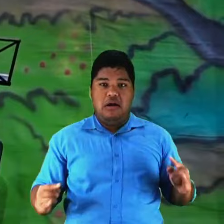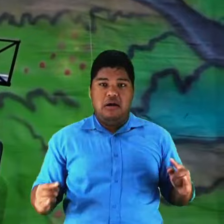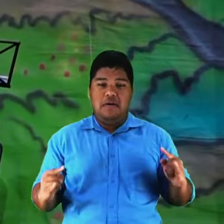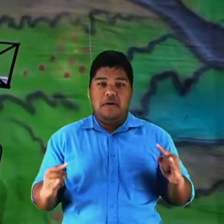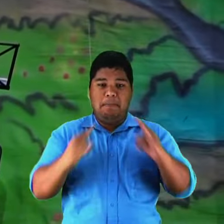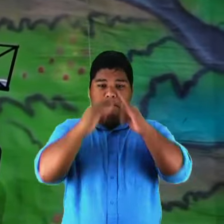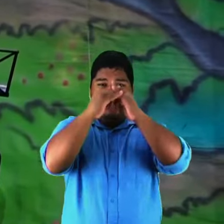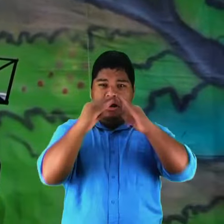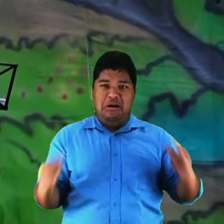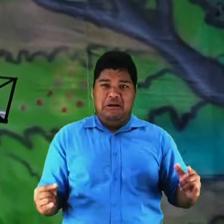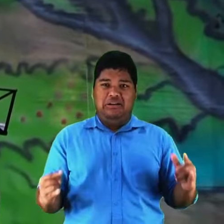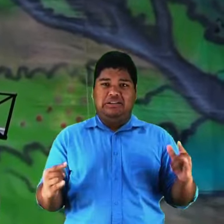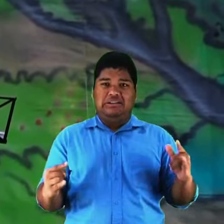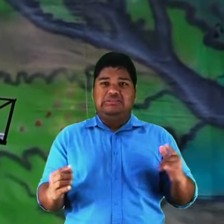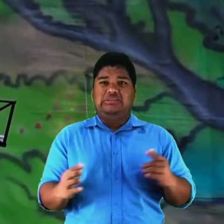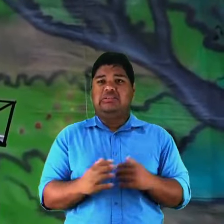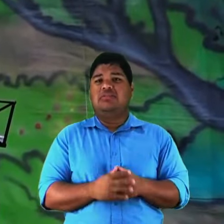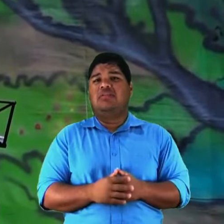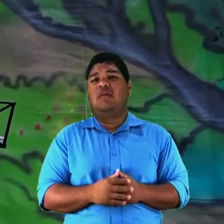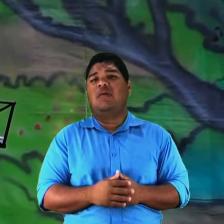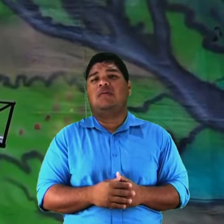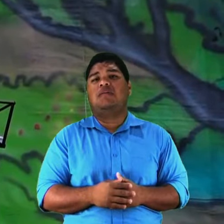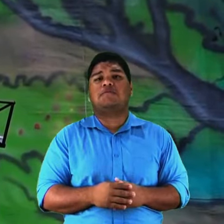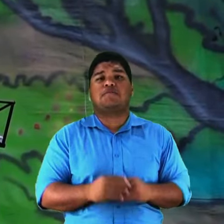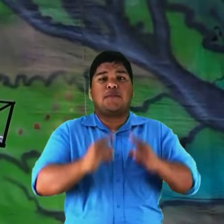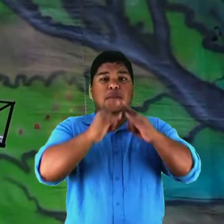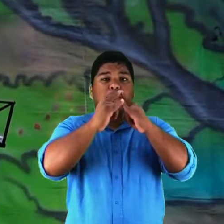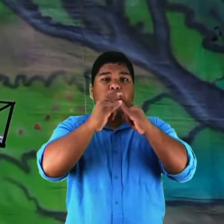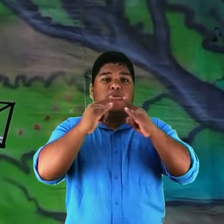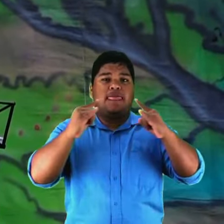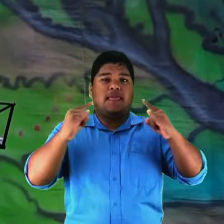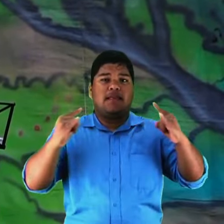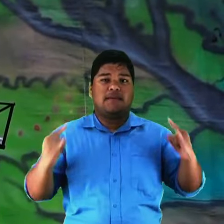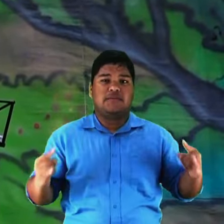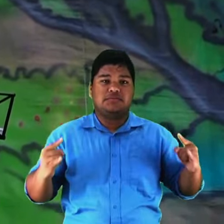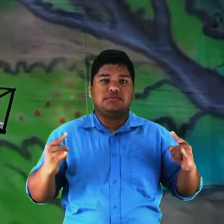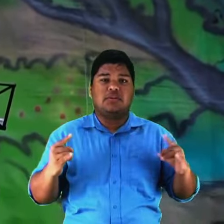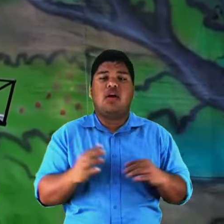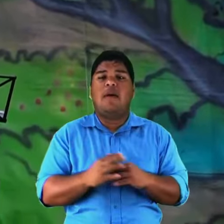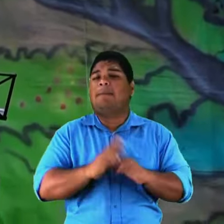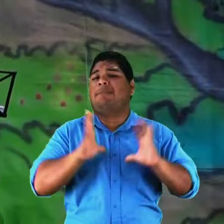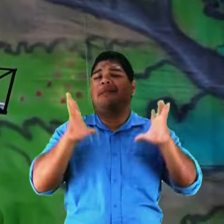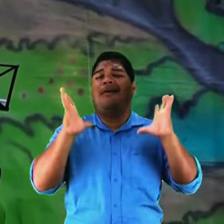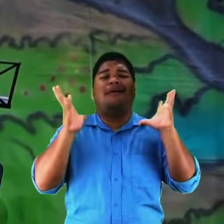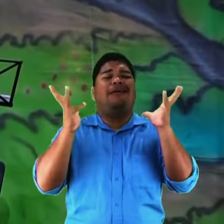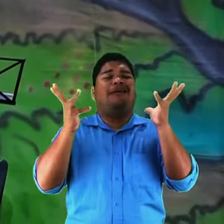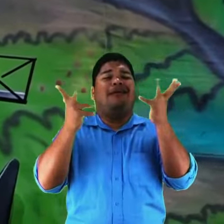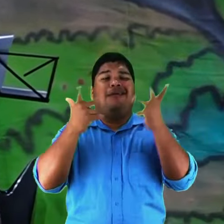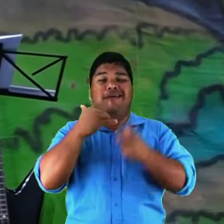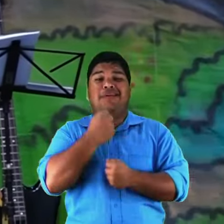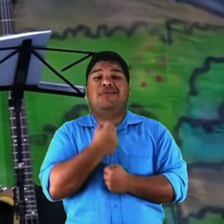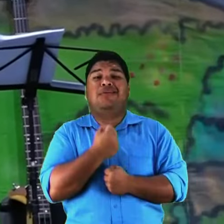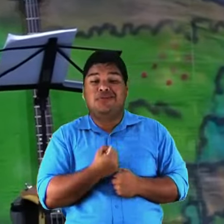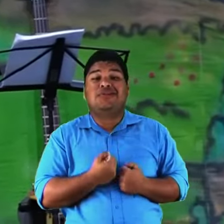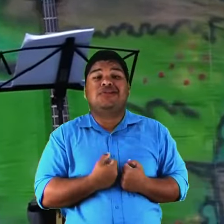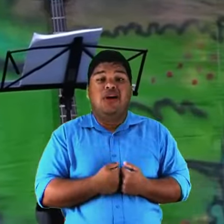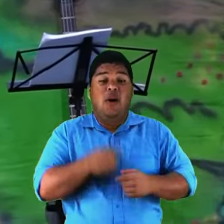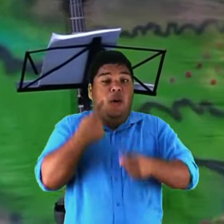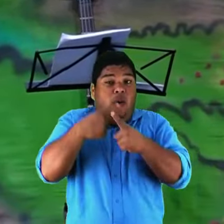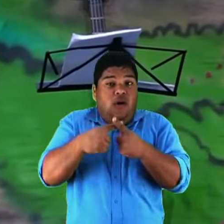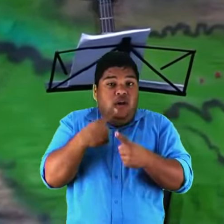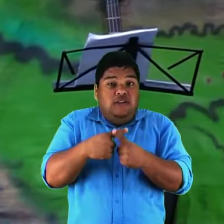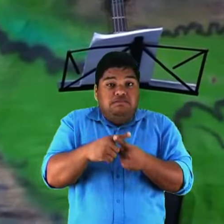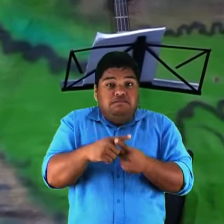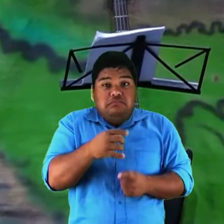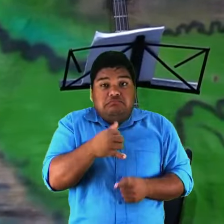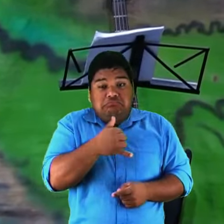grande, maior. A barraca era um formato de iglu e extraordinária, porque é tão triste quando